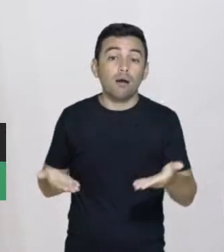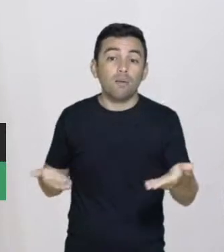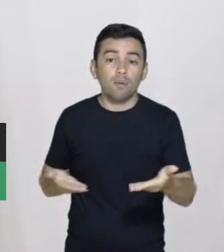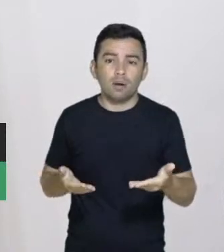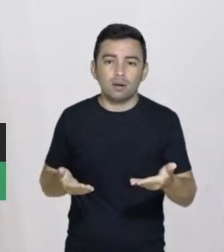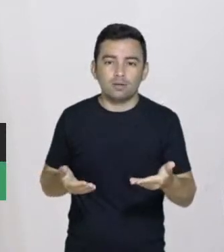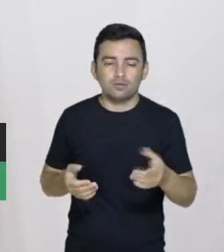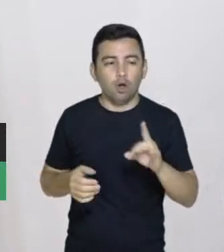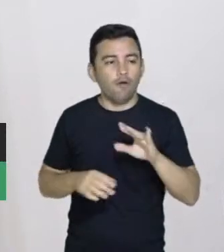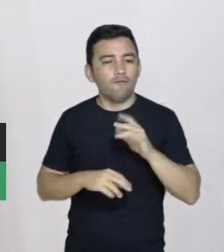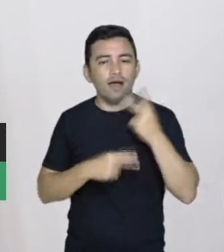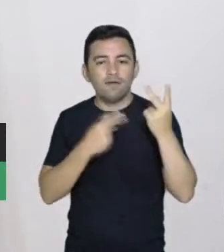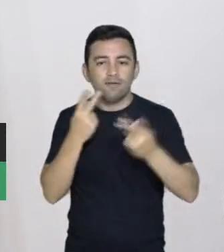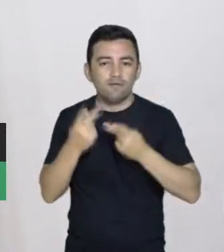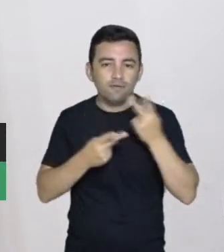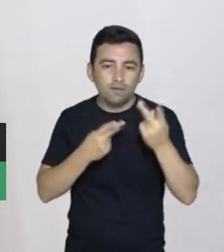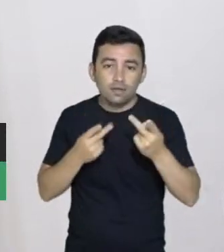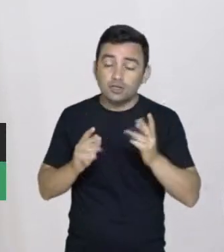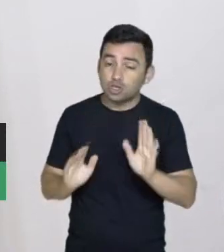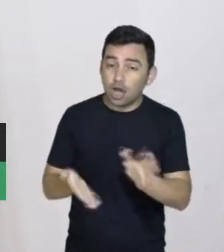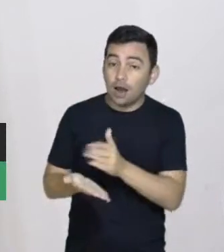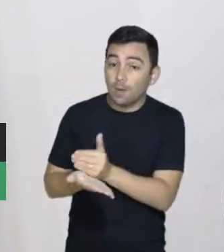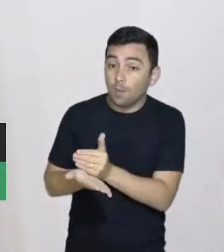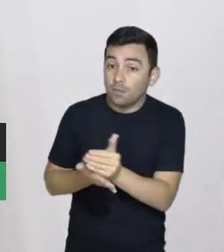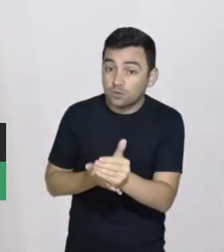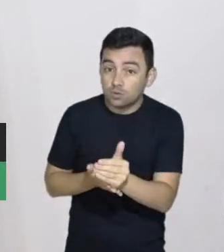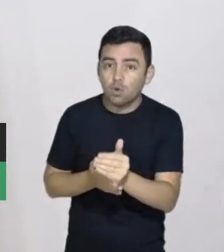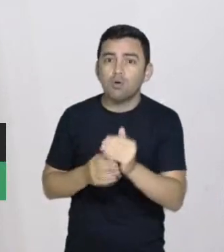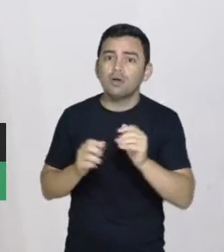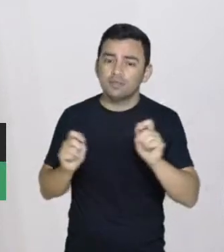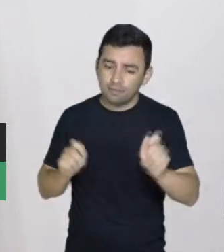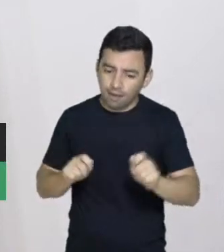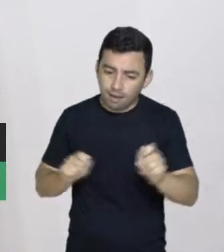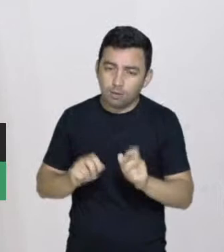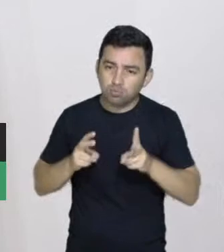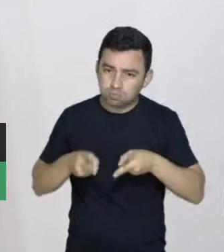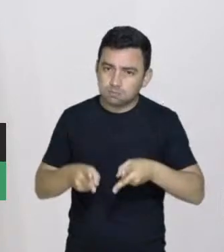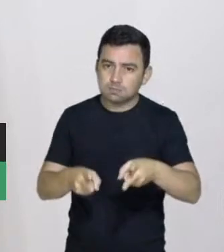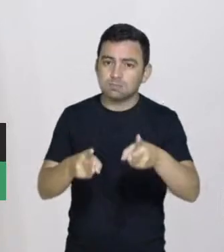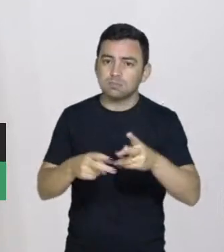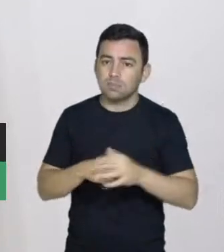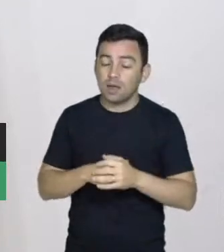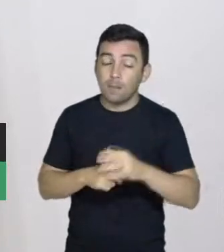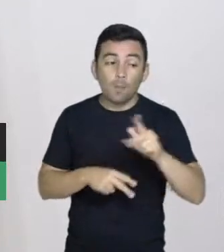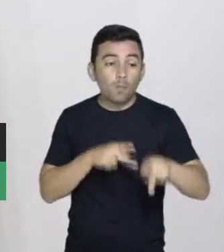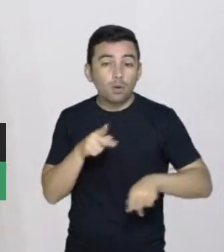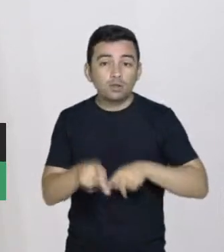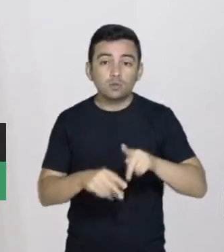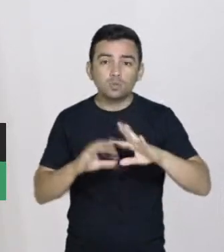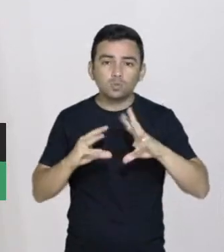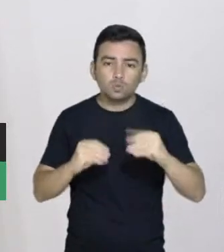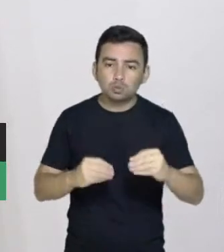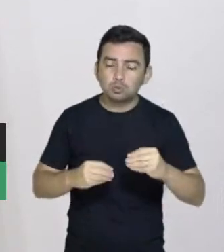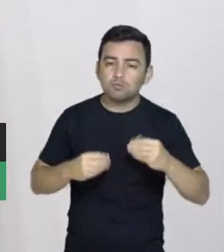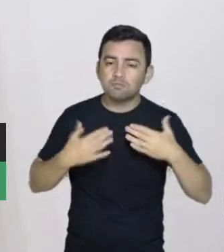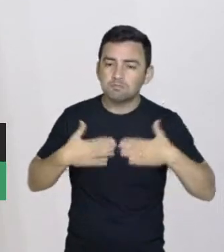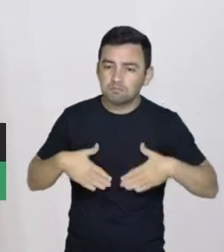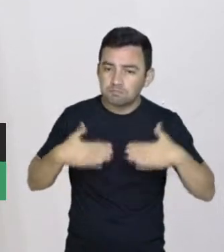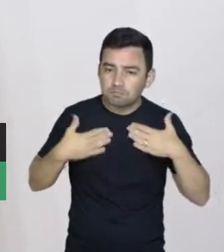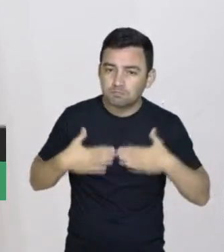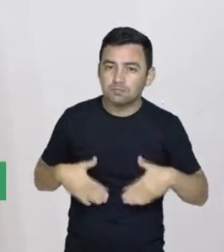boatos, para que aquilo que foi iniciado possa ter continuidade e que as populações possam ter aquelas obras